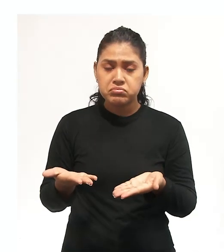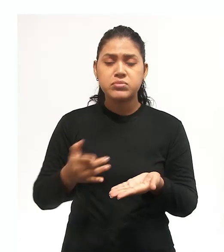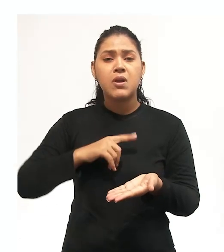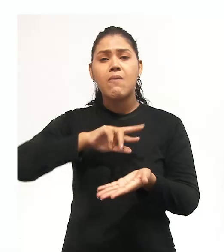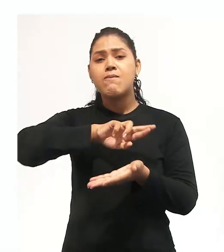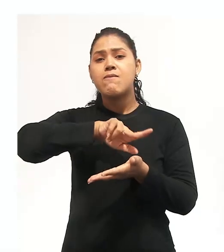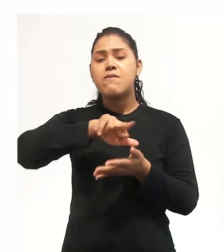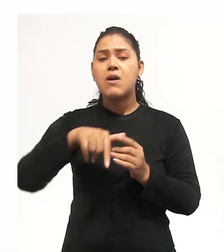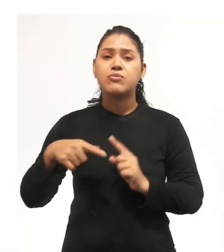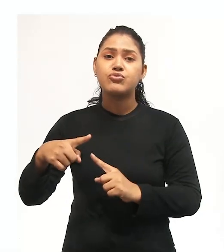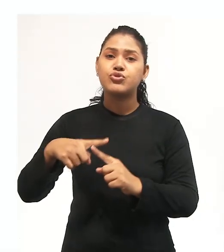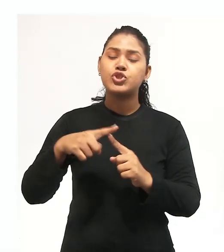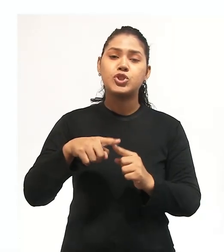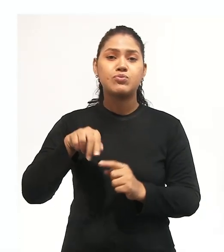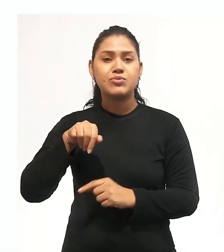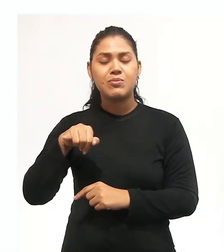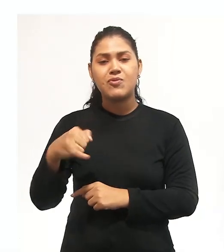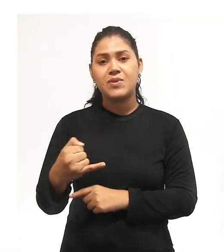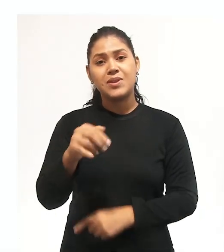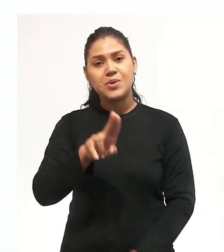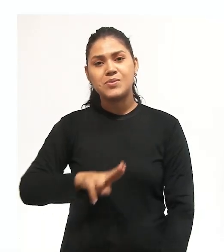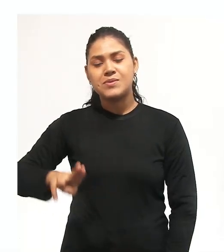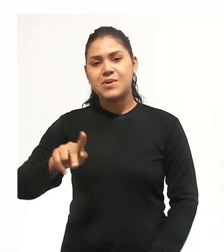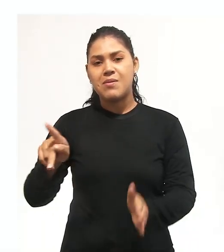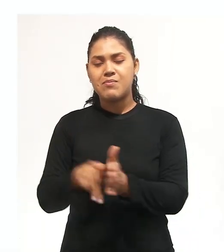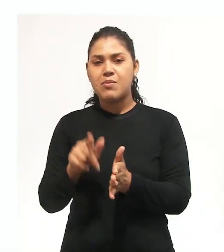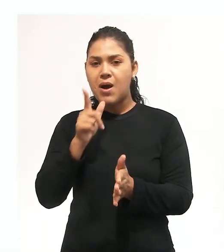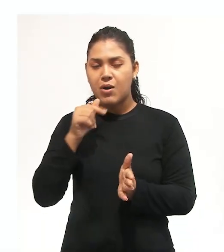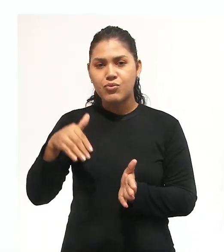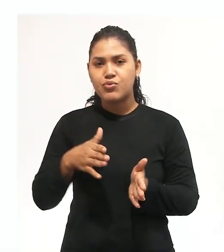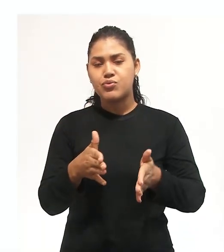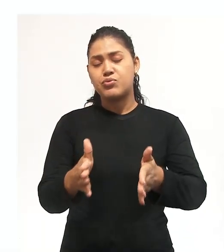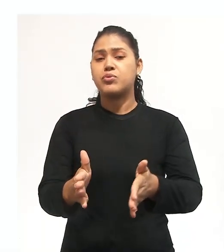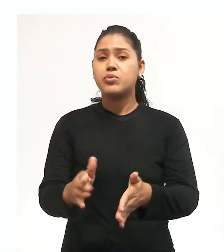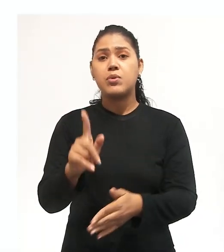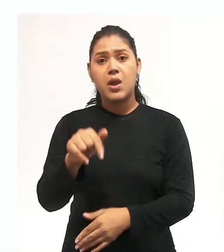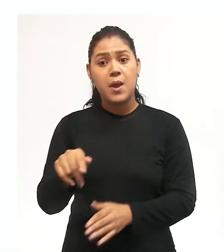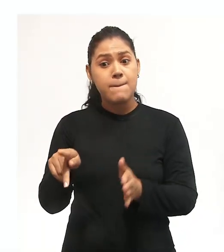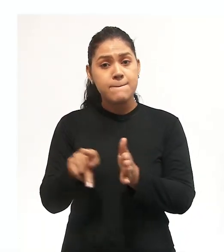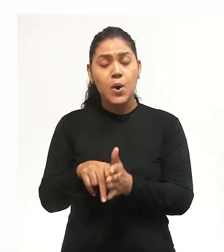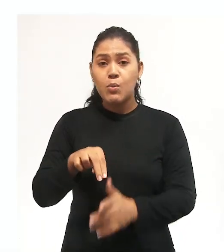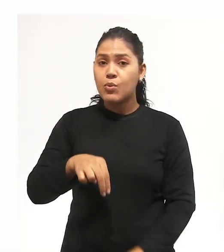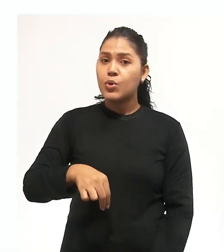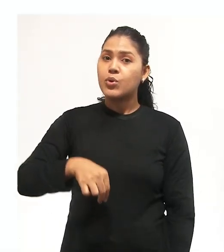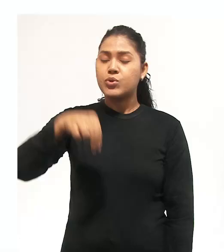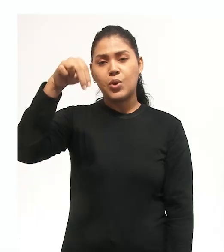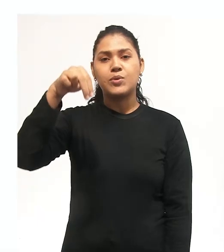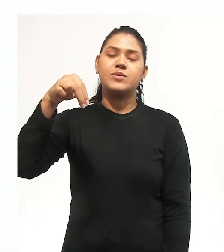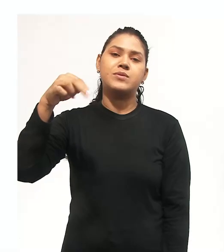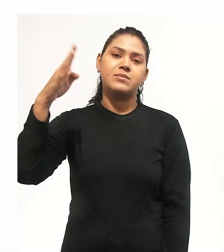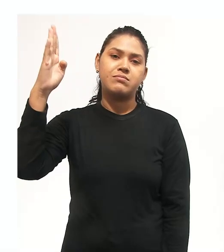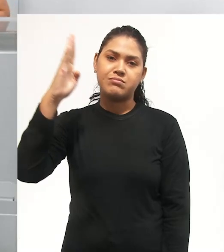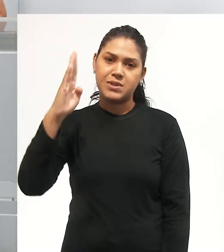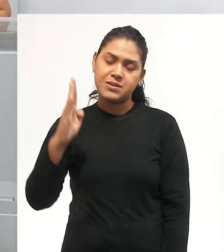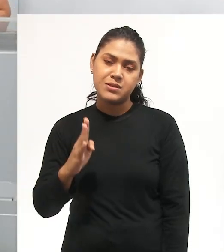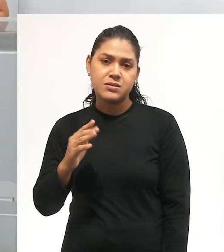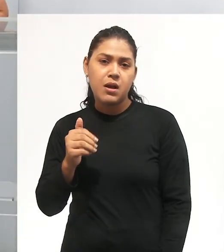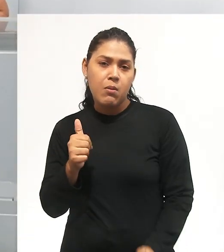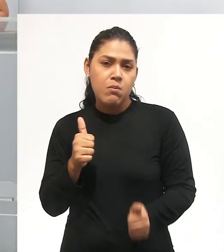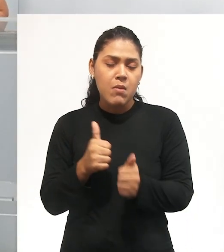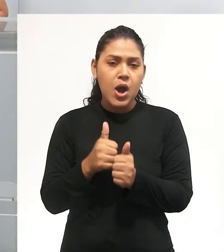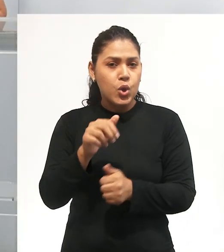caminhões, enfim. Então a gente tem aí uma referência, no caso, quem mora na região norte, dessa